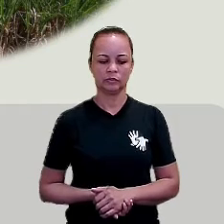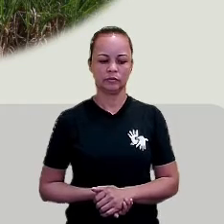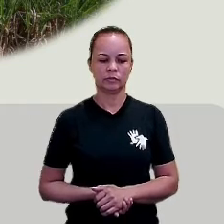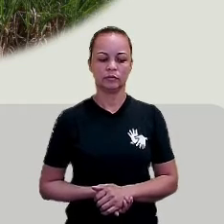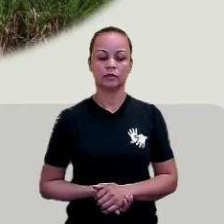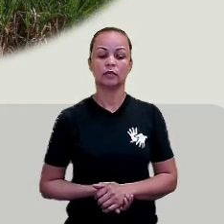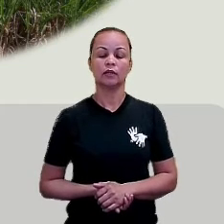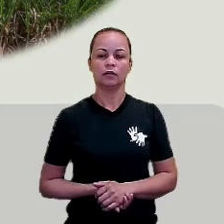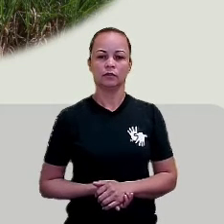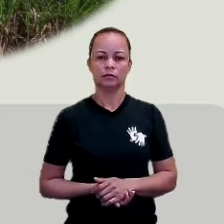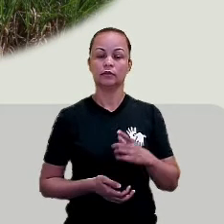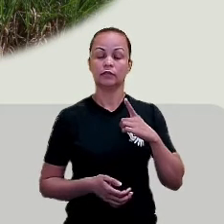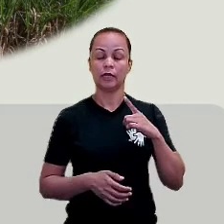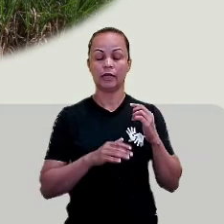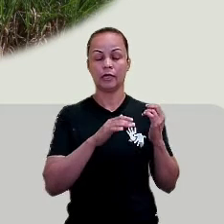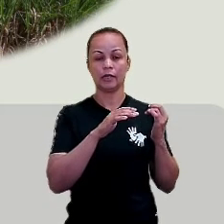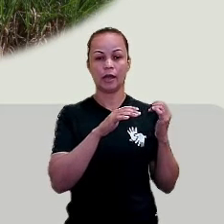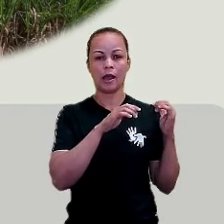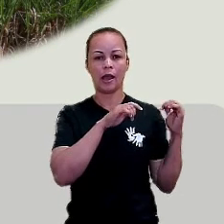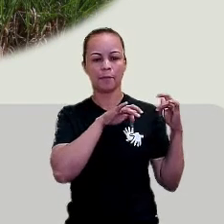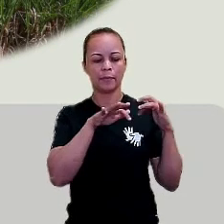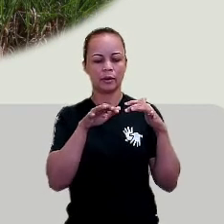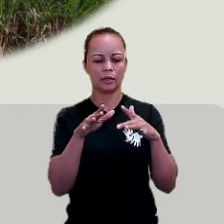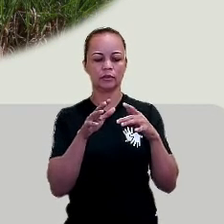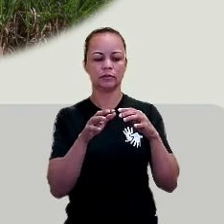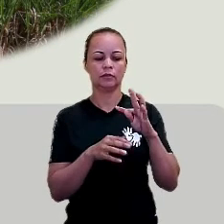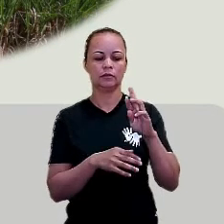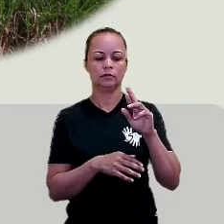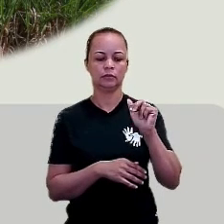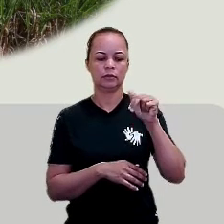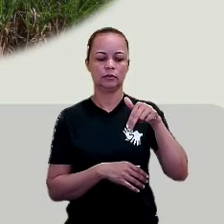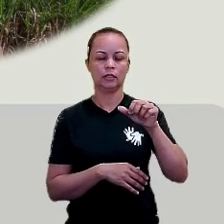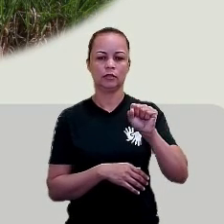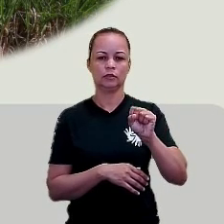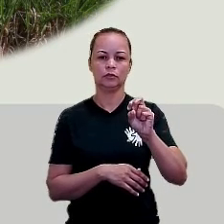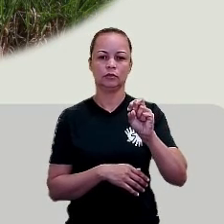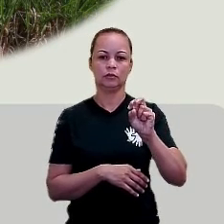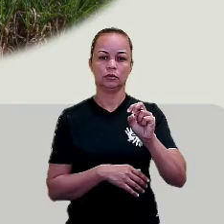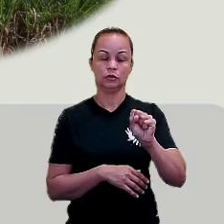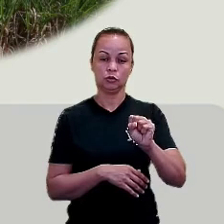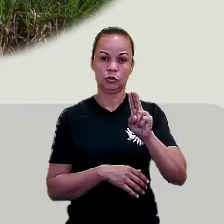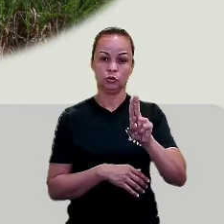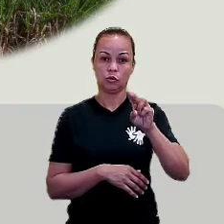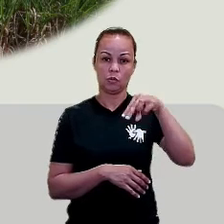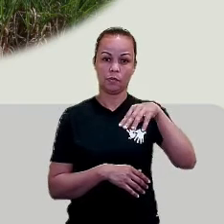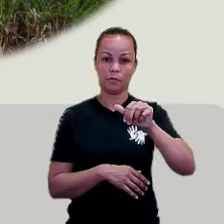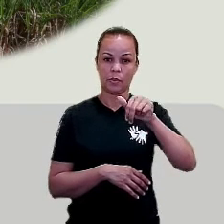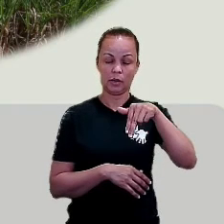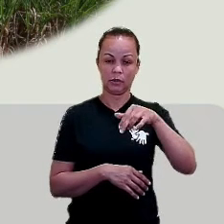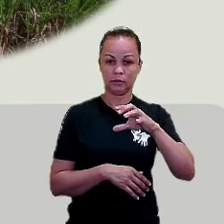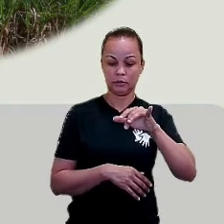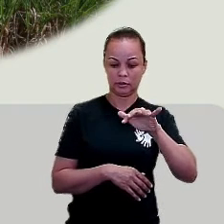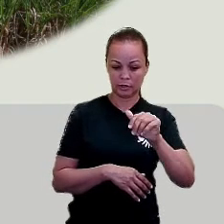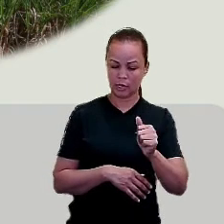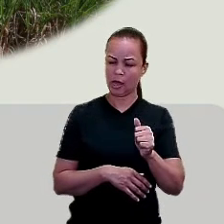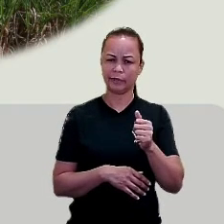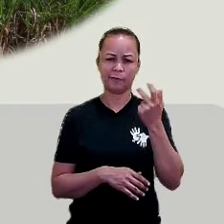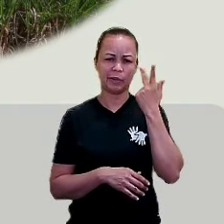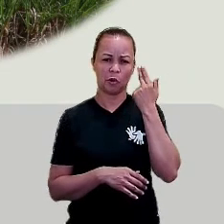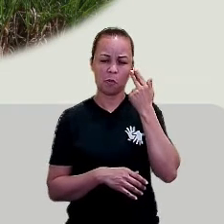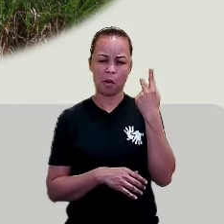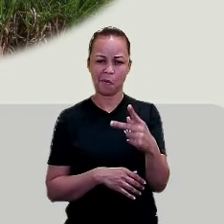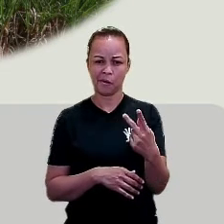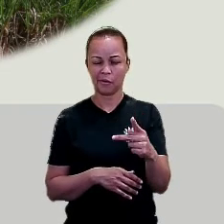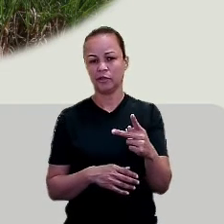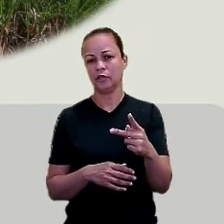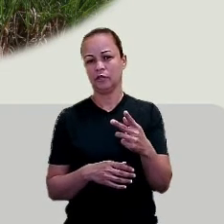E temos a migração de transumância, que ela é bastante comum aqui em Vitória, né? Sendo que a gente só não conhecia o